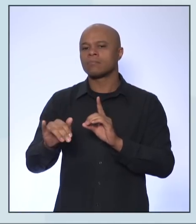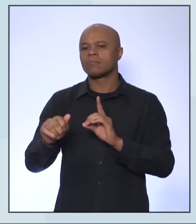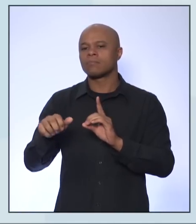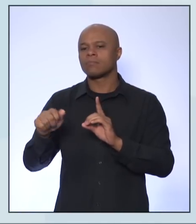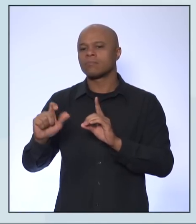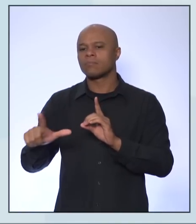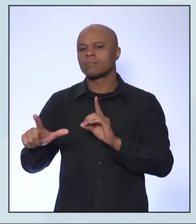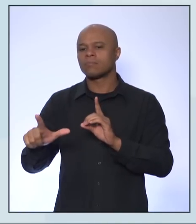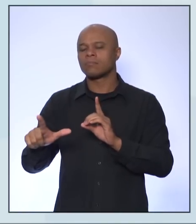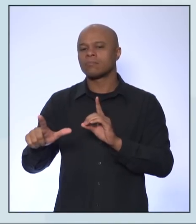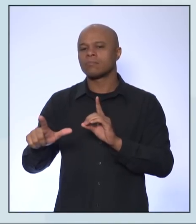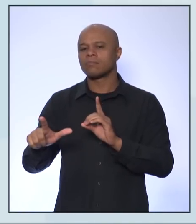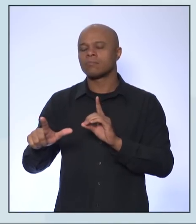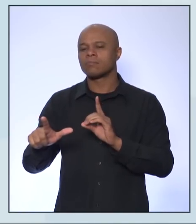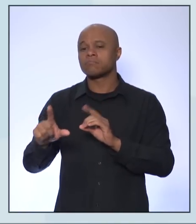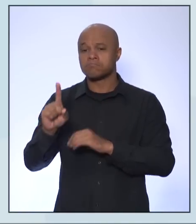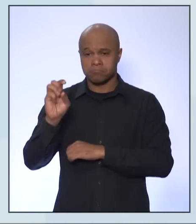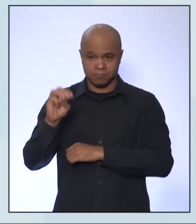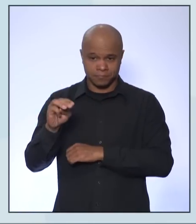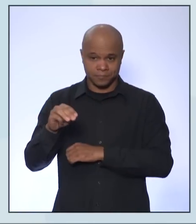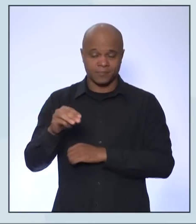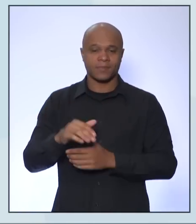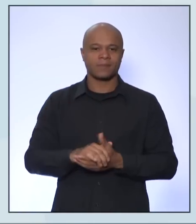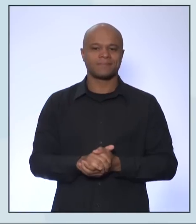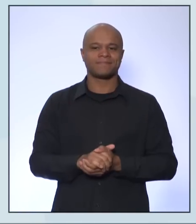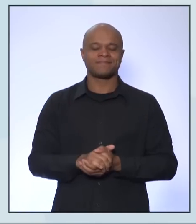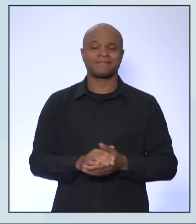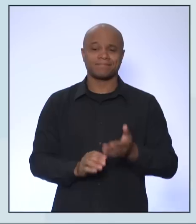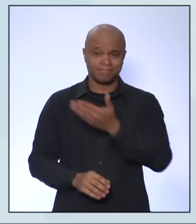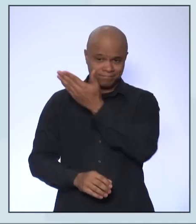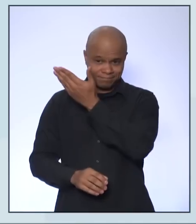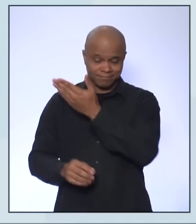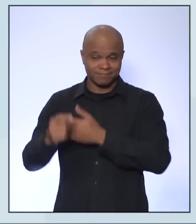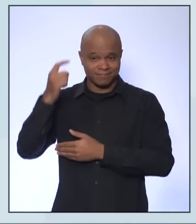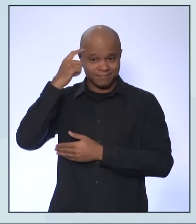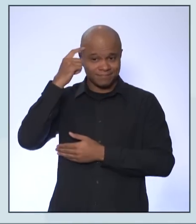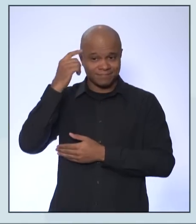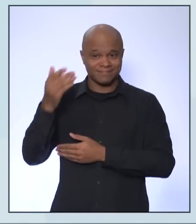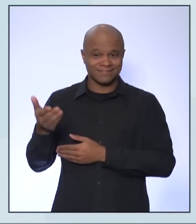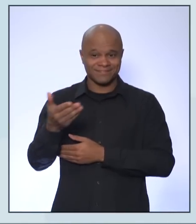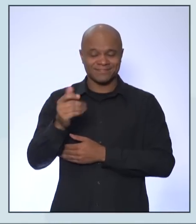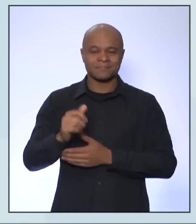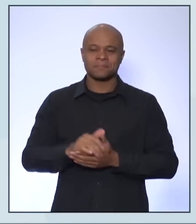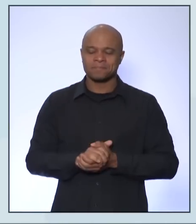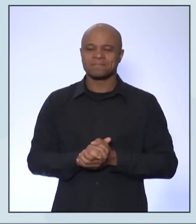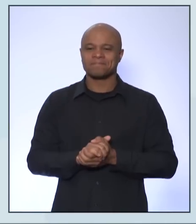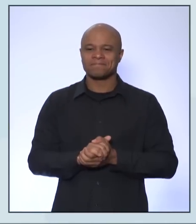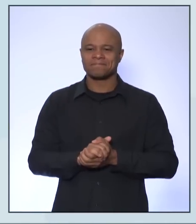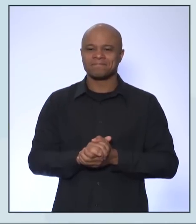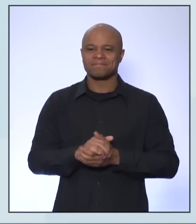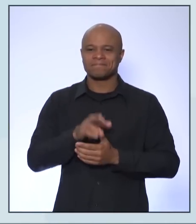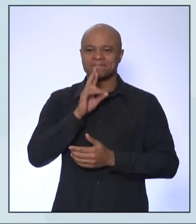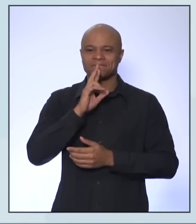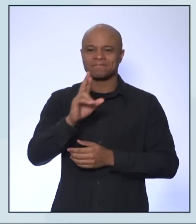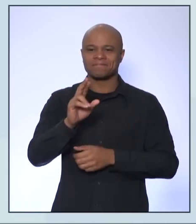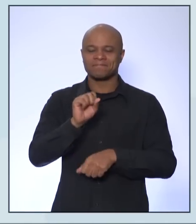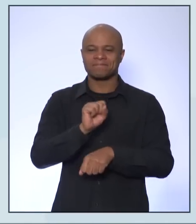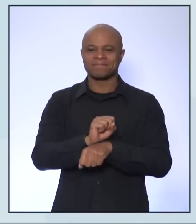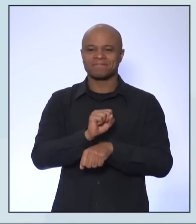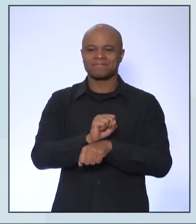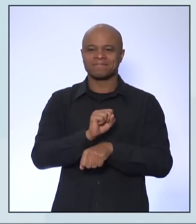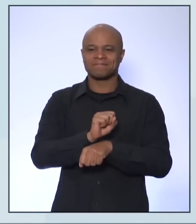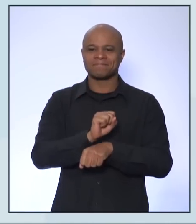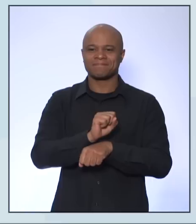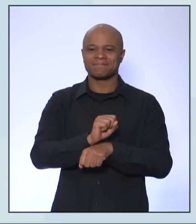acho que até muito. 1 minutinho, né? Só para a gente finalizar a nossa aula, que já está acabando daqui a pouco. É verdade. Então, 1 minuto para vocês responderem.